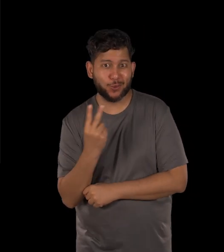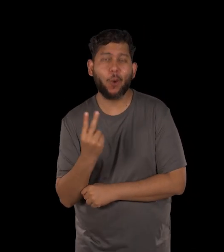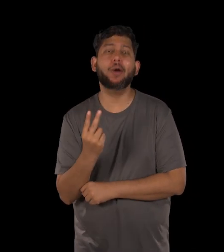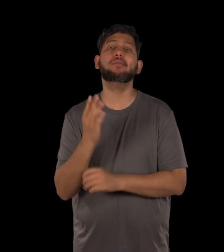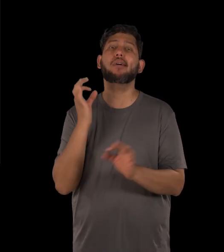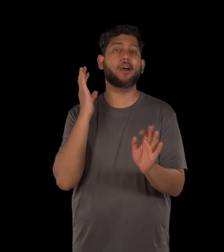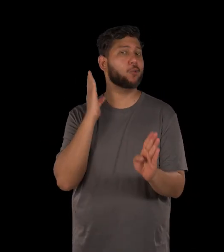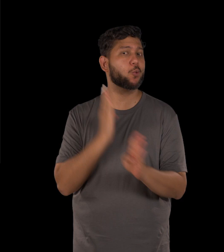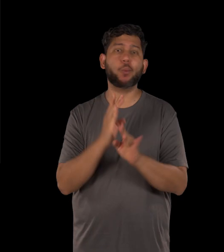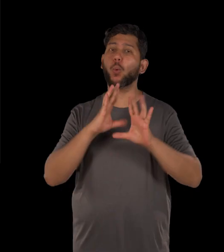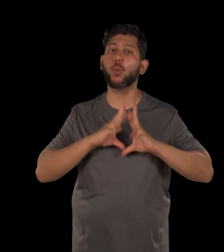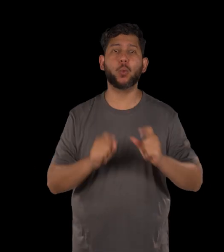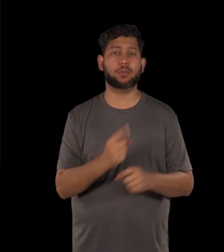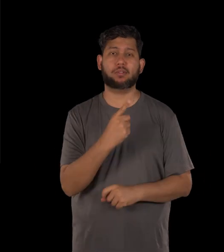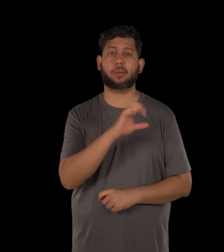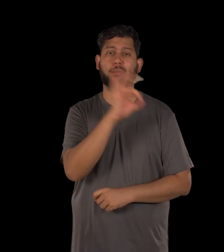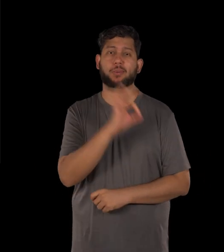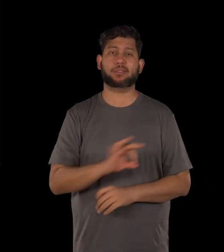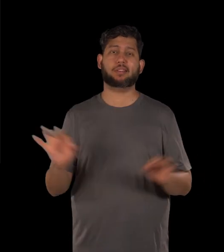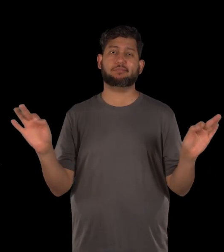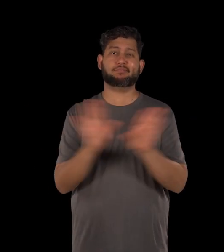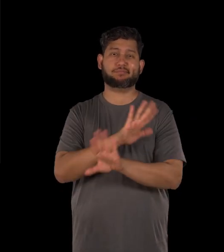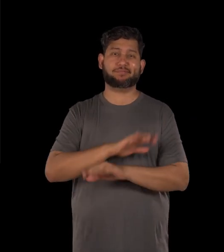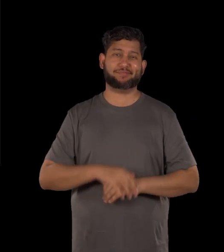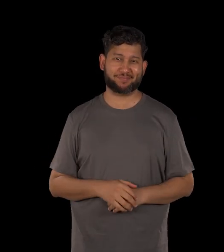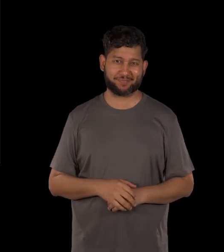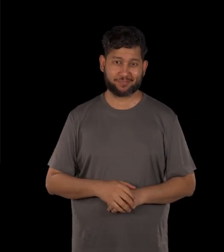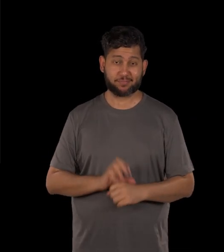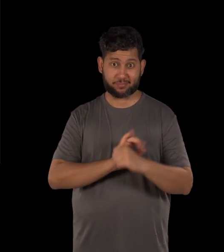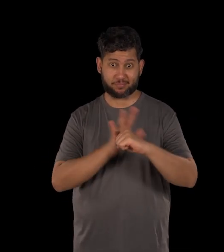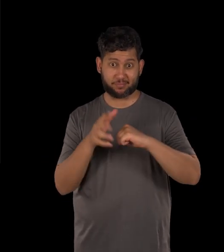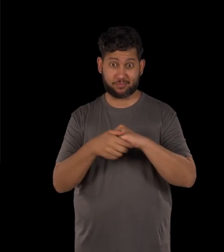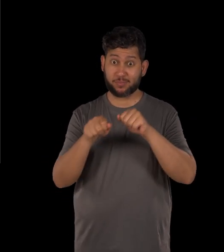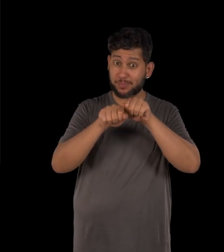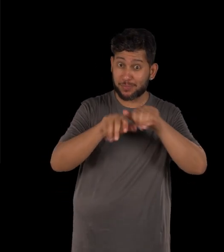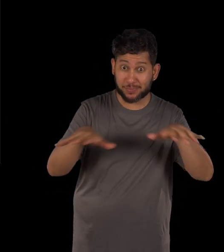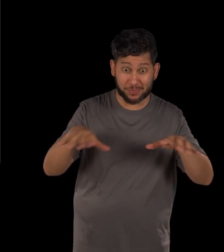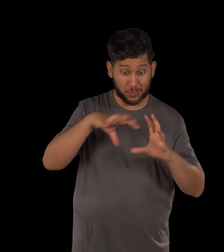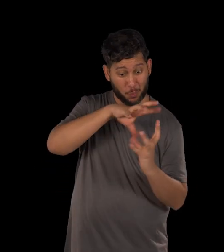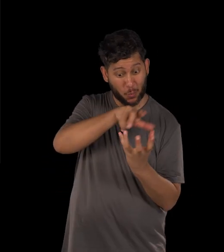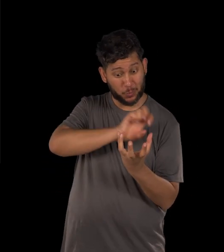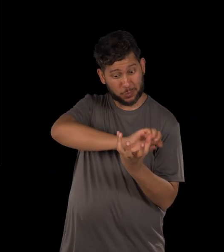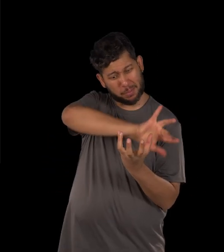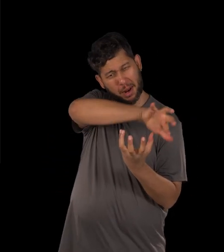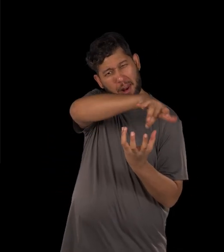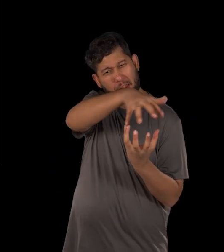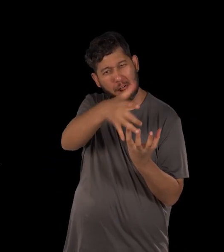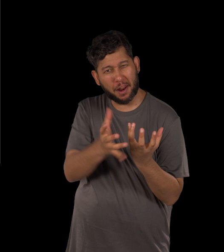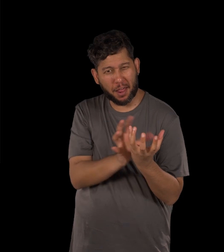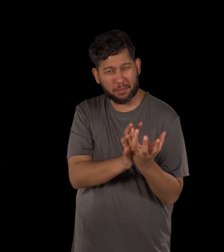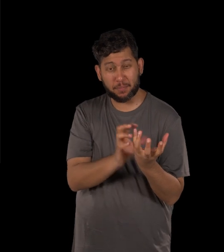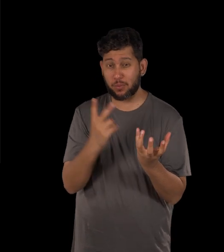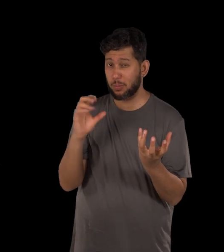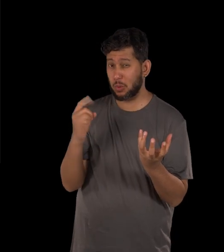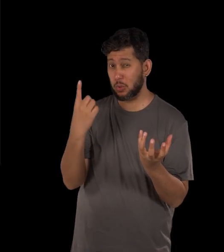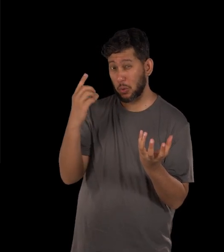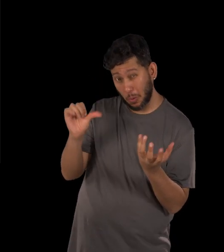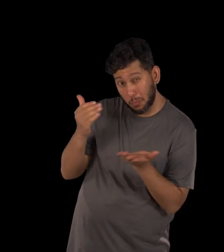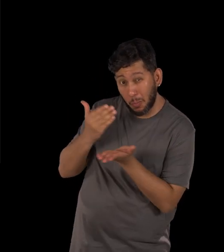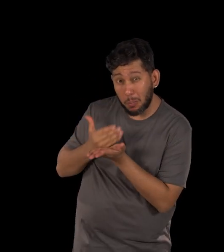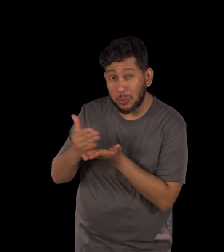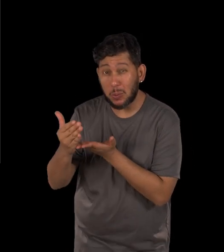a sequência foi completada. O Covid se alastrou pelo globo terrestre em 2019